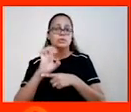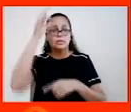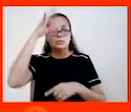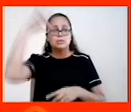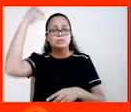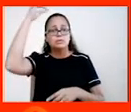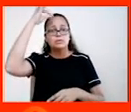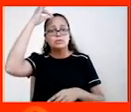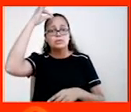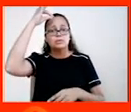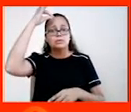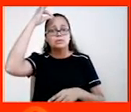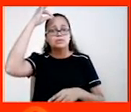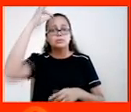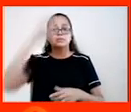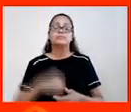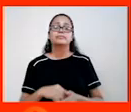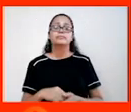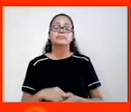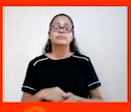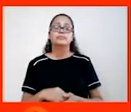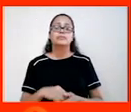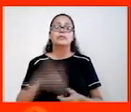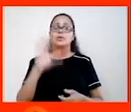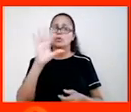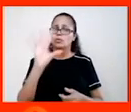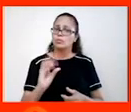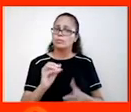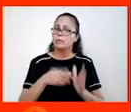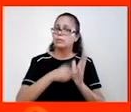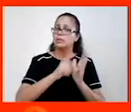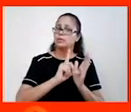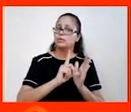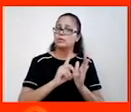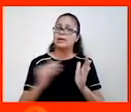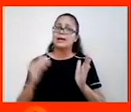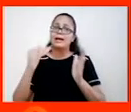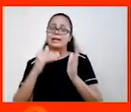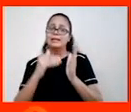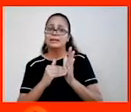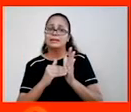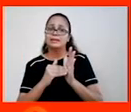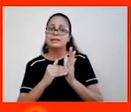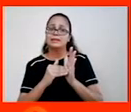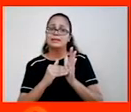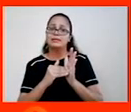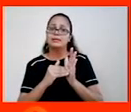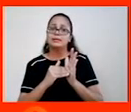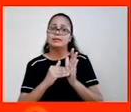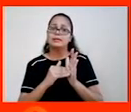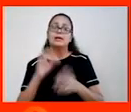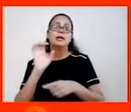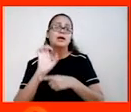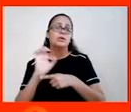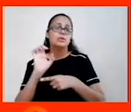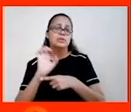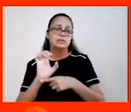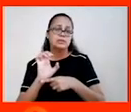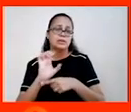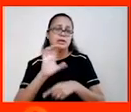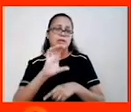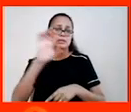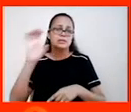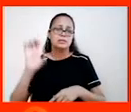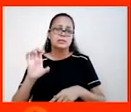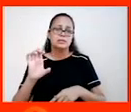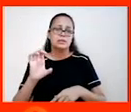Santo, como eu acabei de dizer, analisando o mapa anterior, até a uma pequena área aqui, olha só, no estado de Santa Catarina